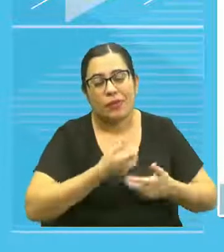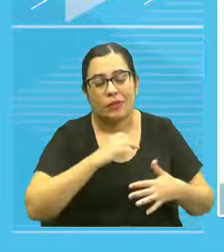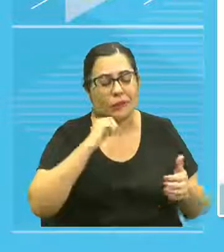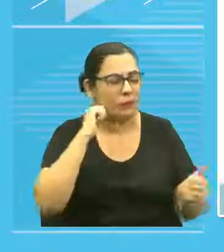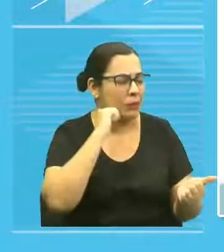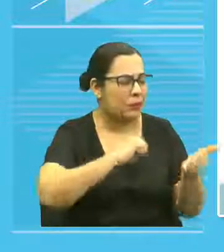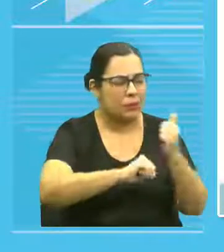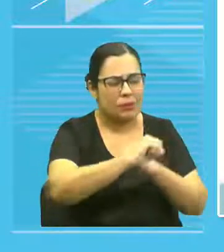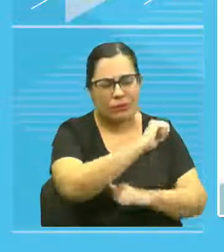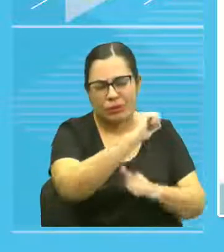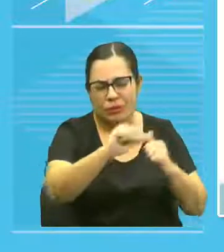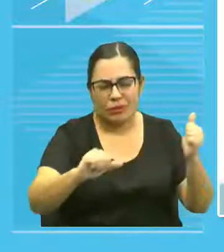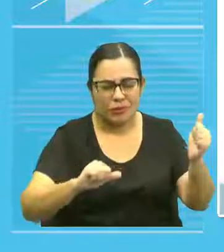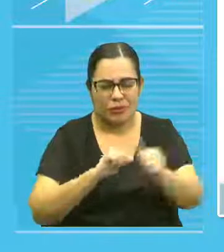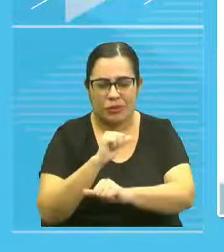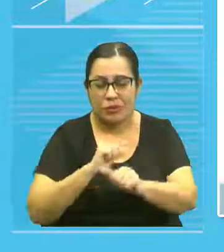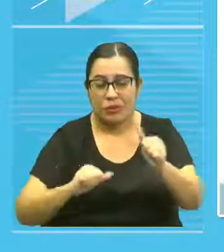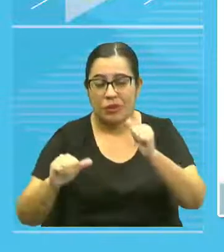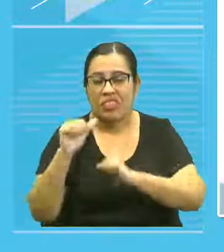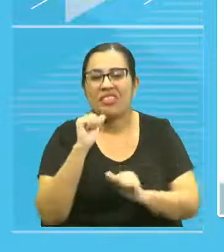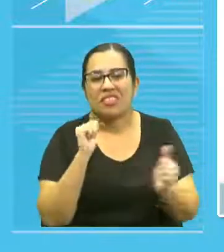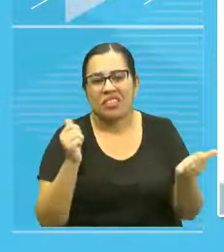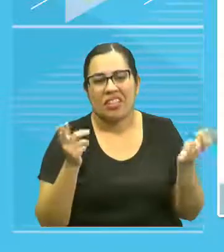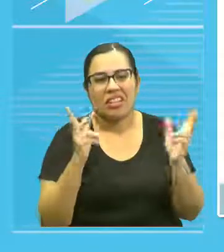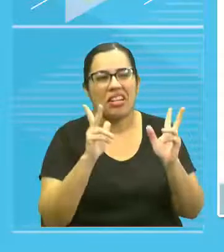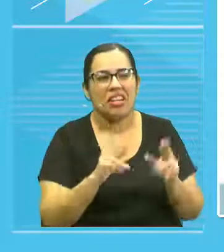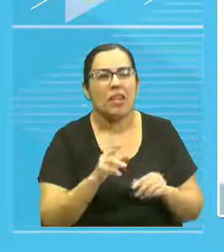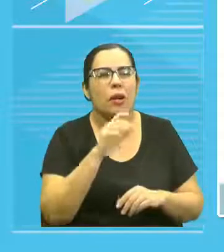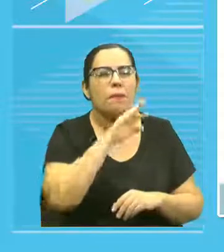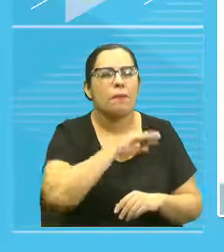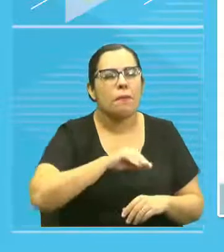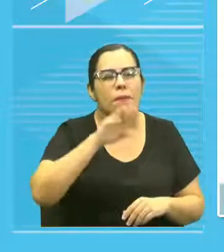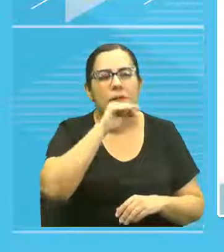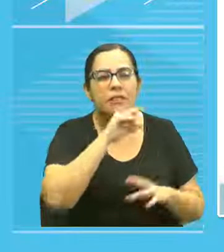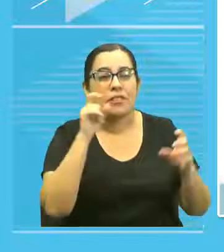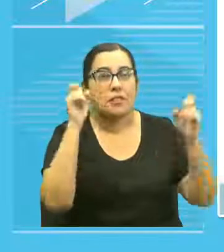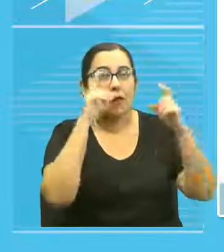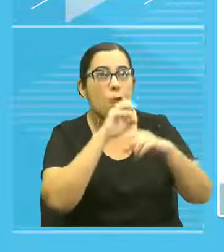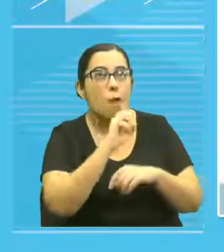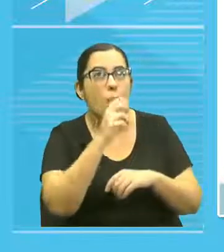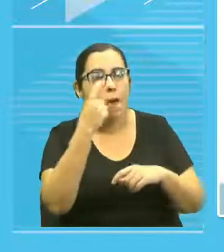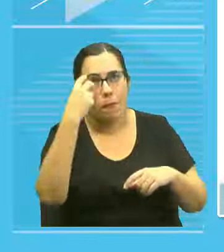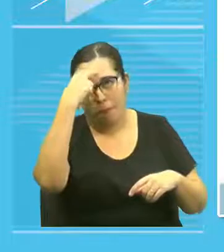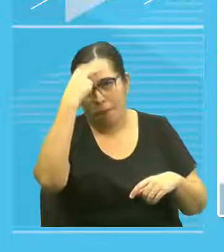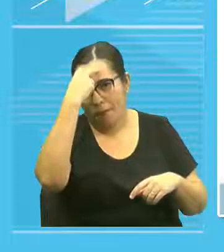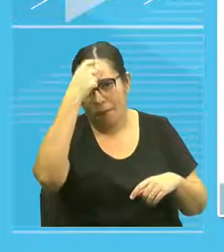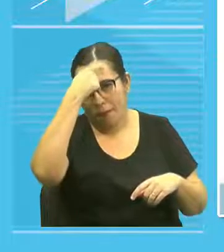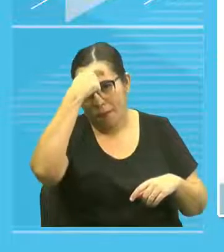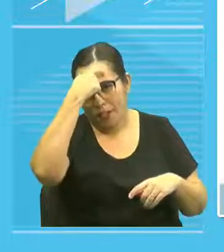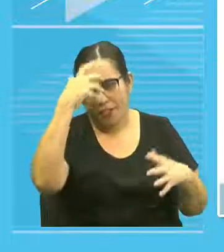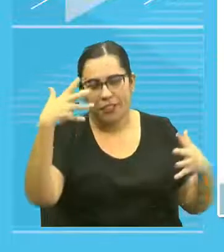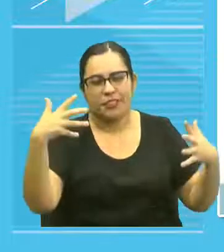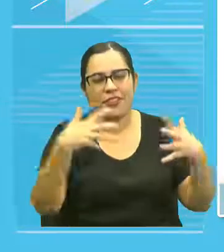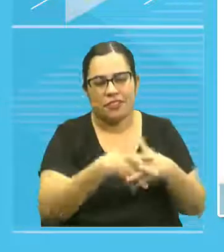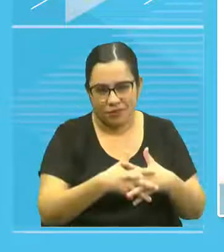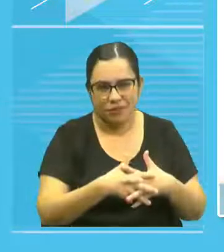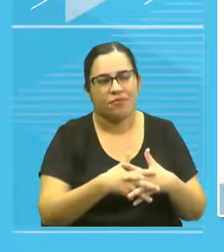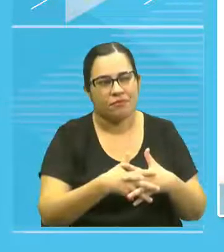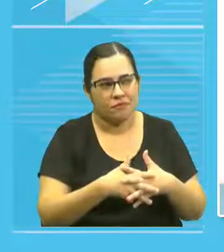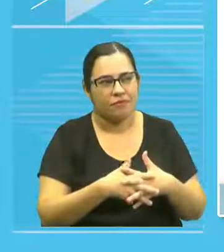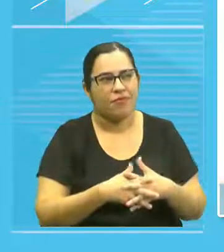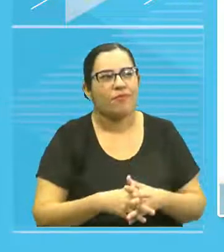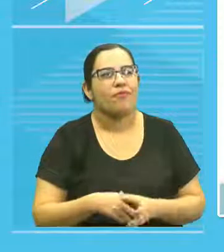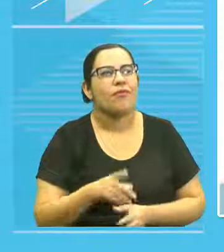lá toda investida também como forma de travar a língua não é da gente ou pensamento e o